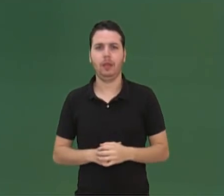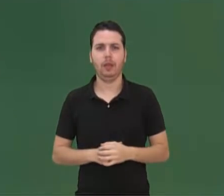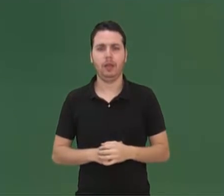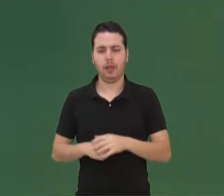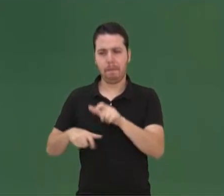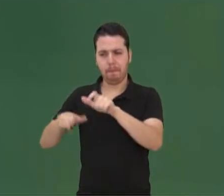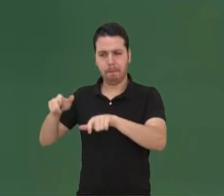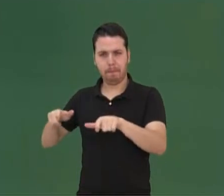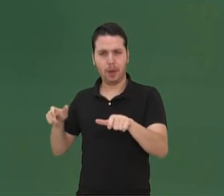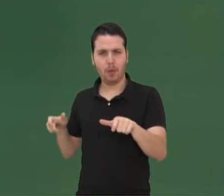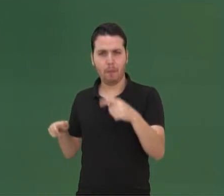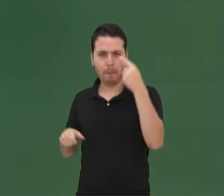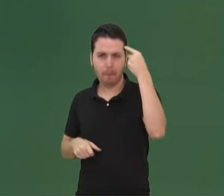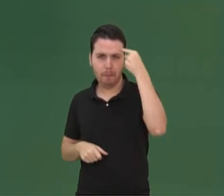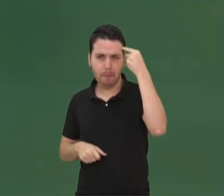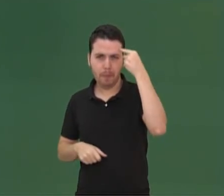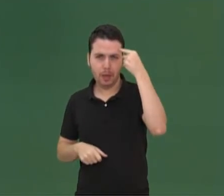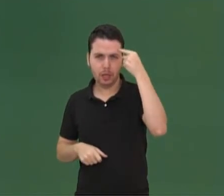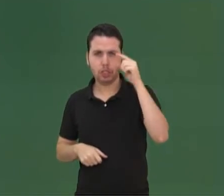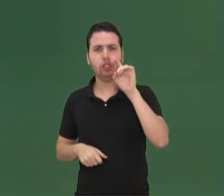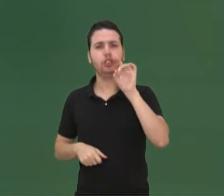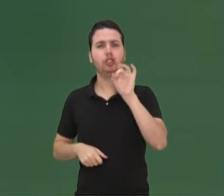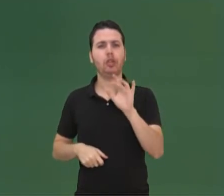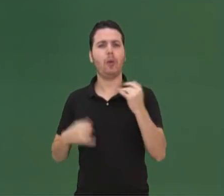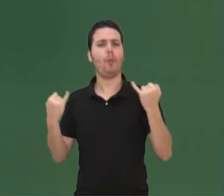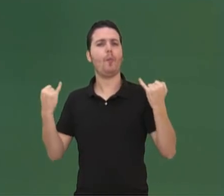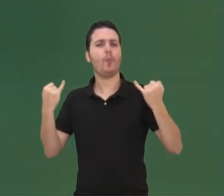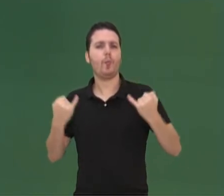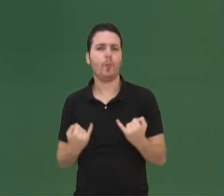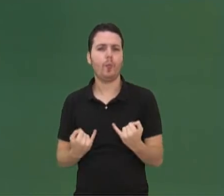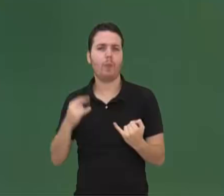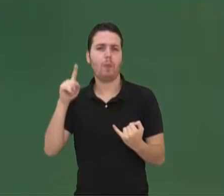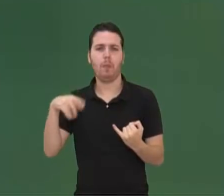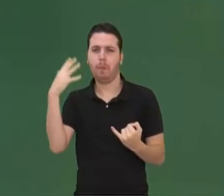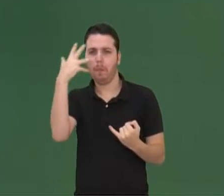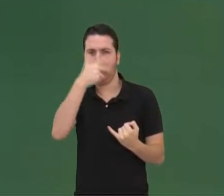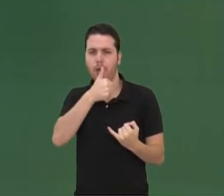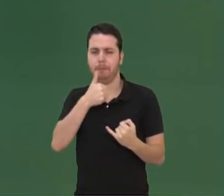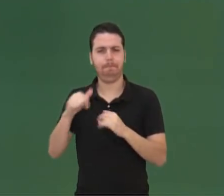quem acha que só os magros é que são bonitos.